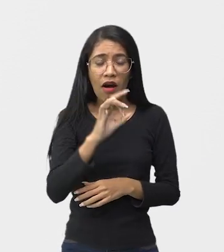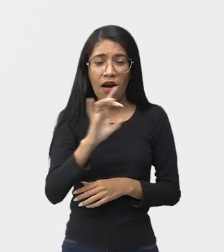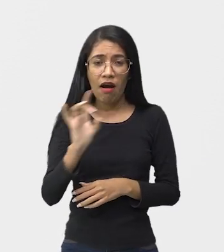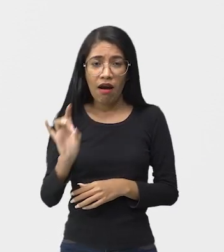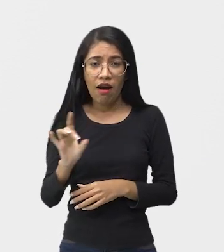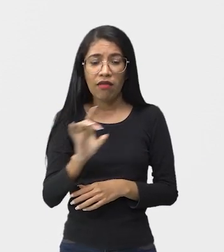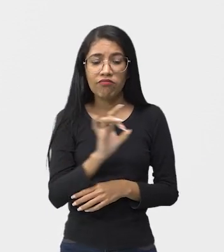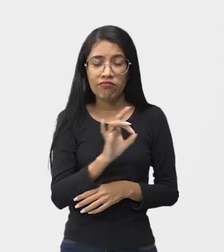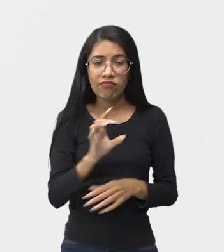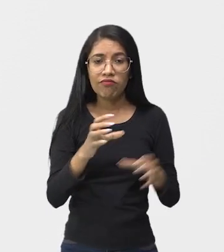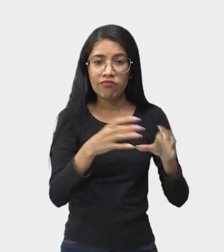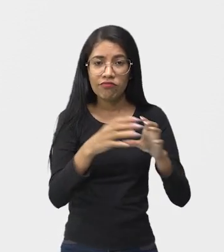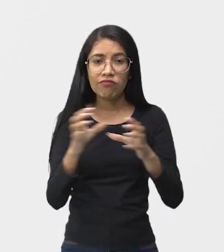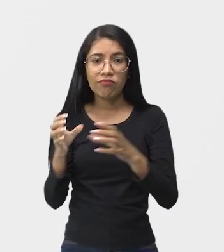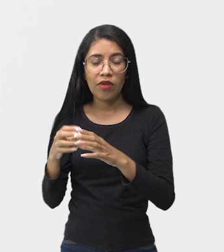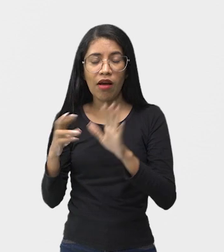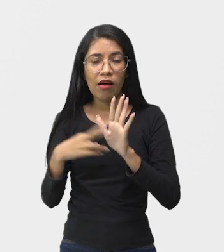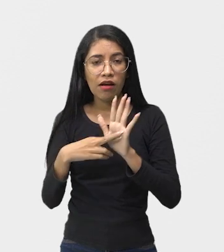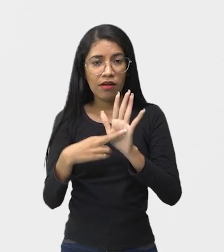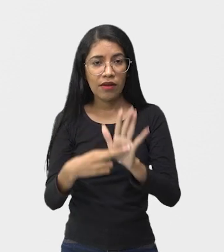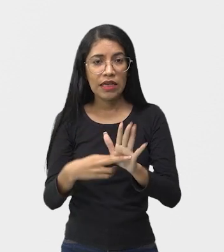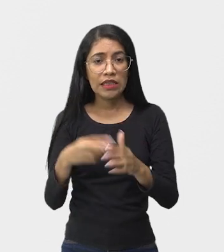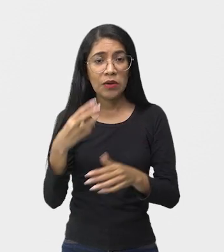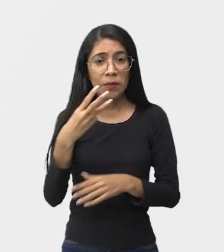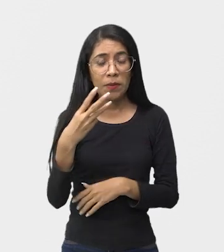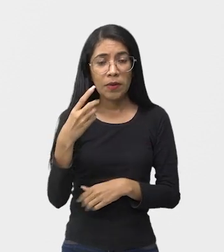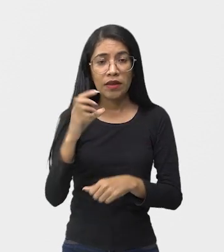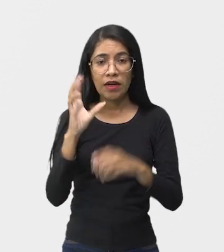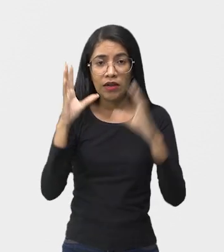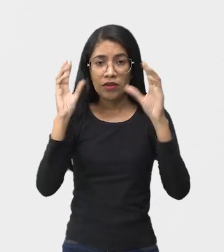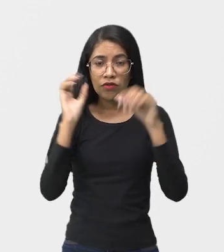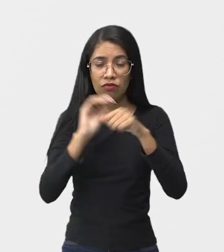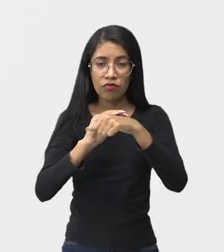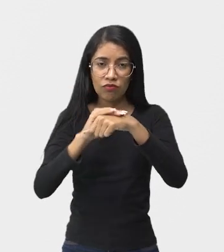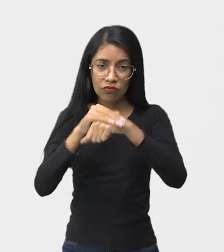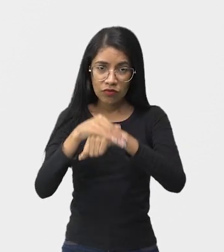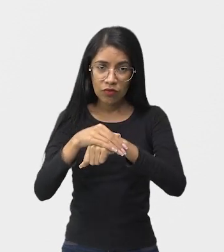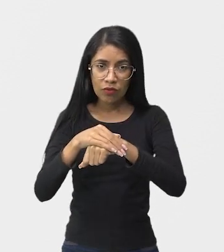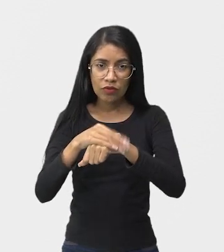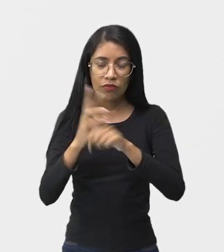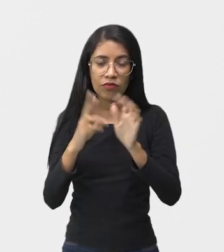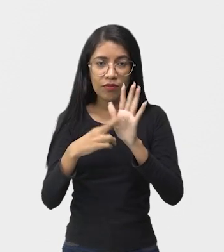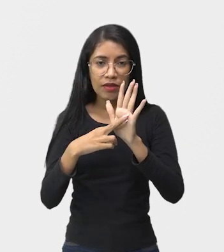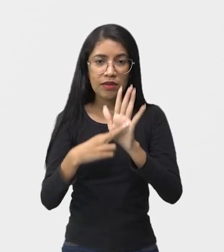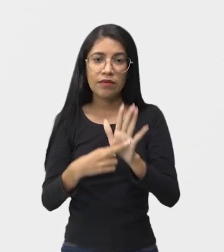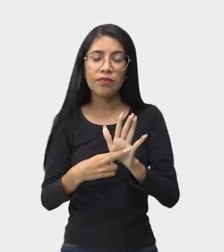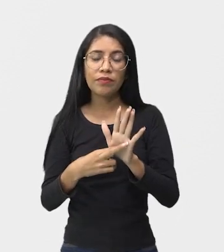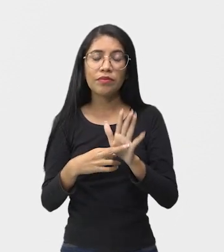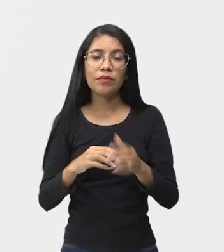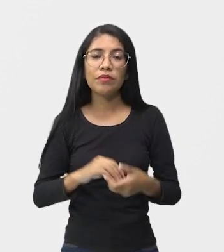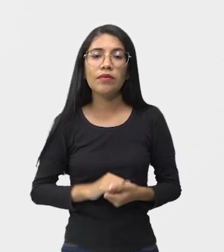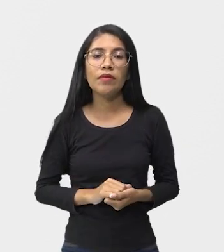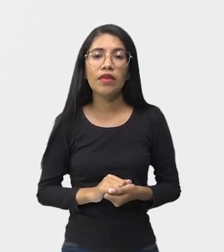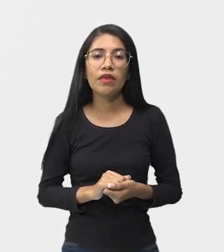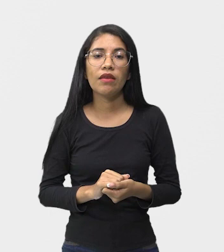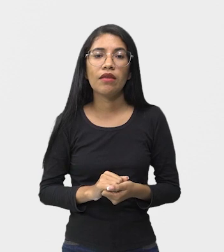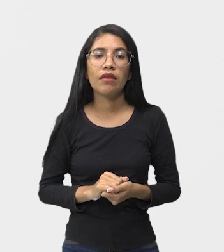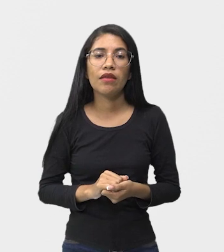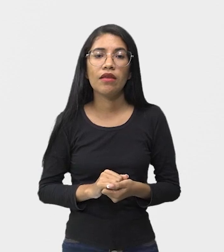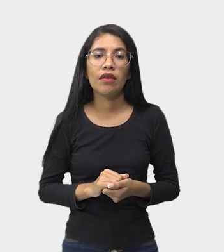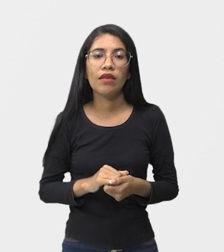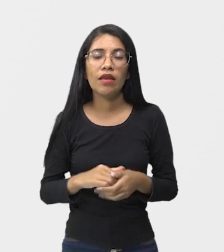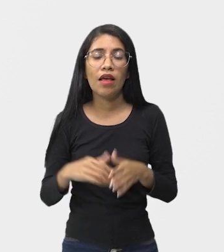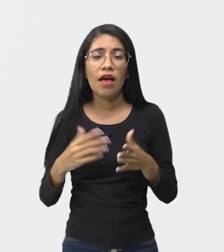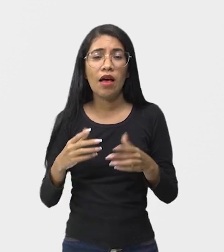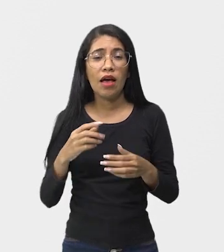cada apresentação. São 3 noites, tá? Continuando. São 3 noites de